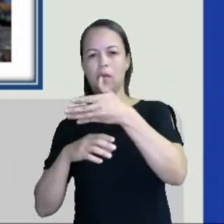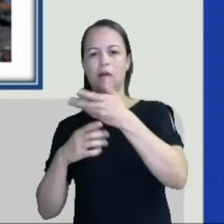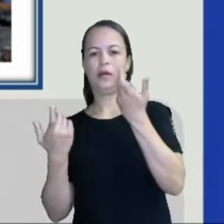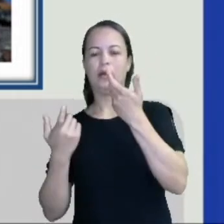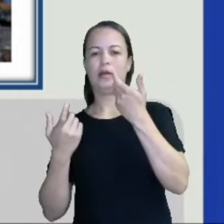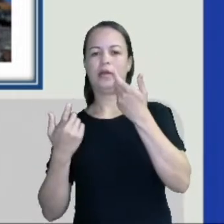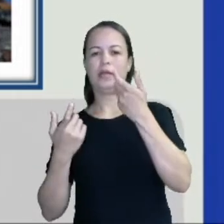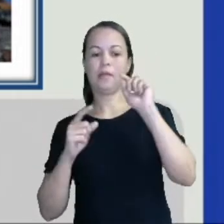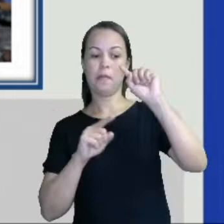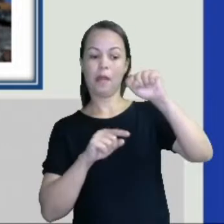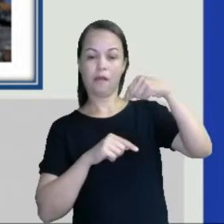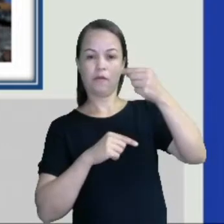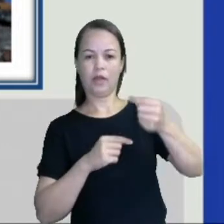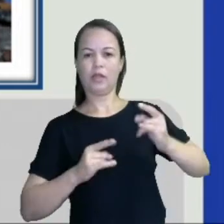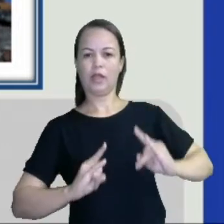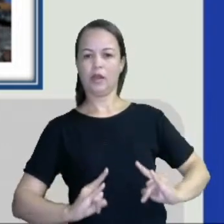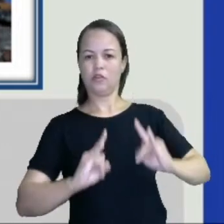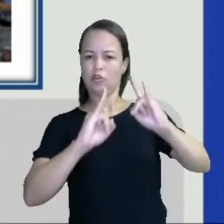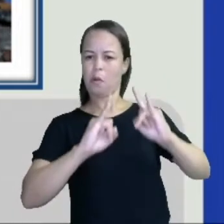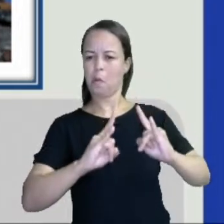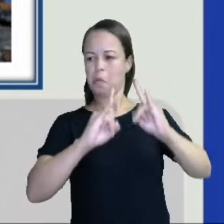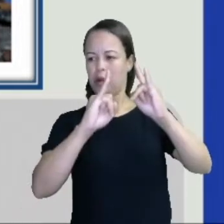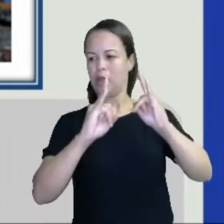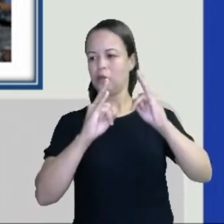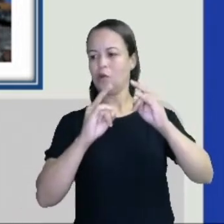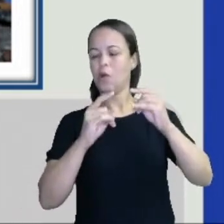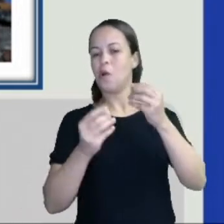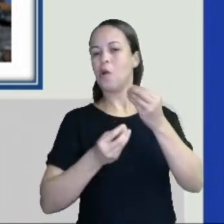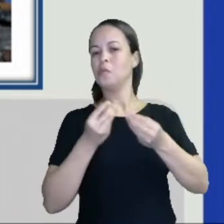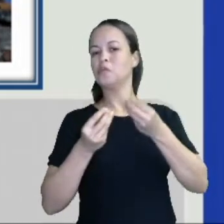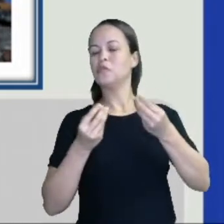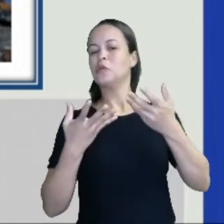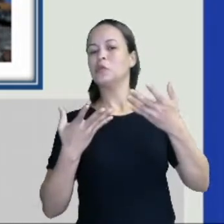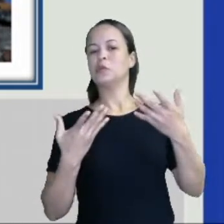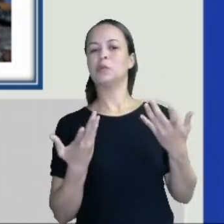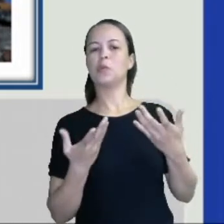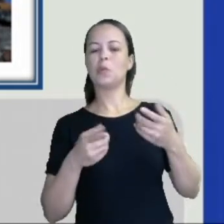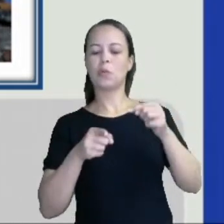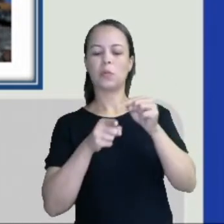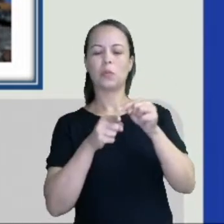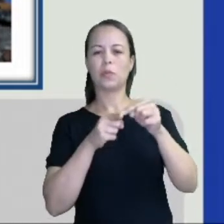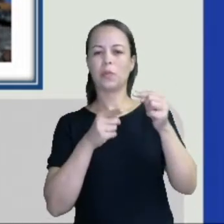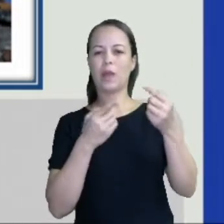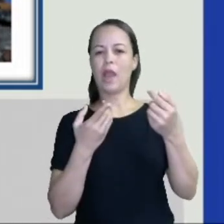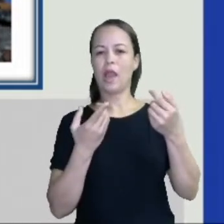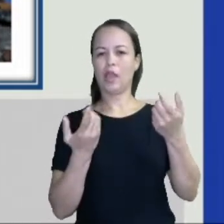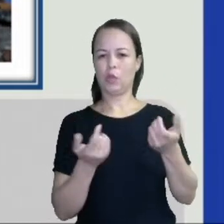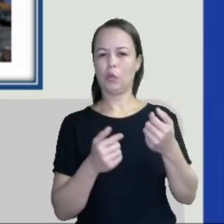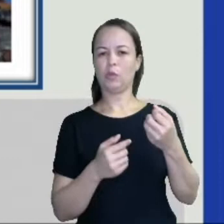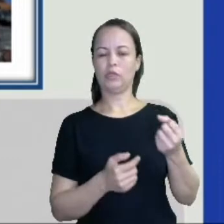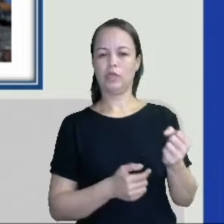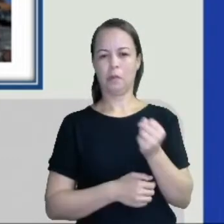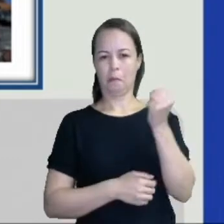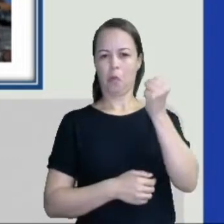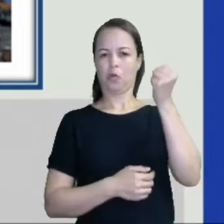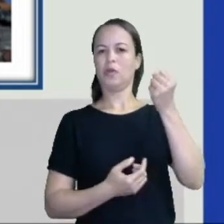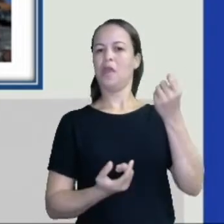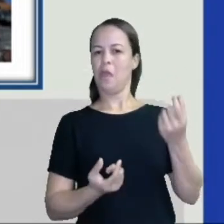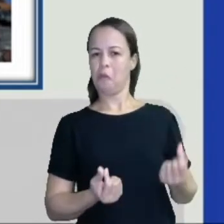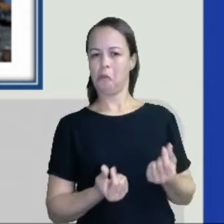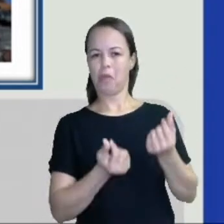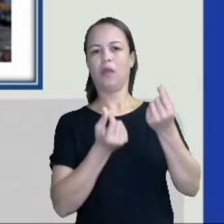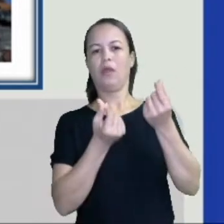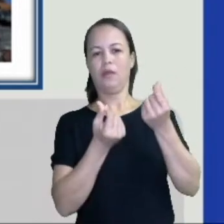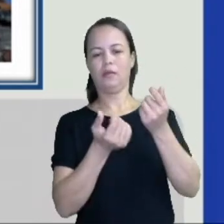tem grandes prédios, como se fosse uma cidade, um bairro de um alto nível de poder